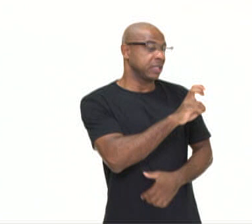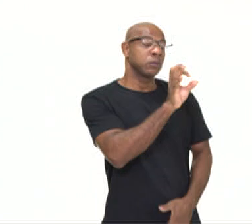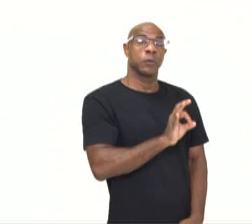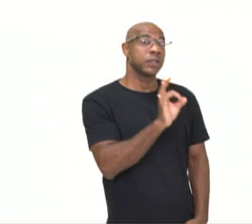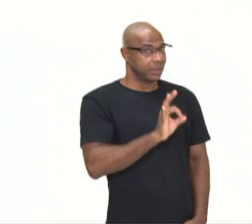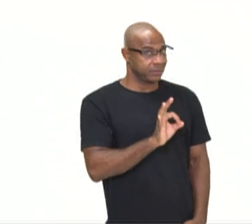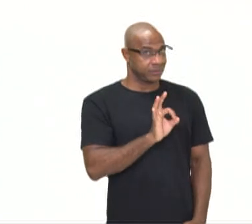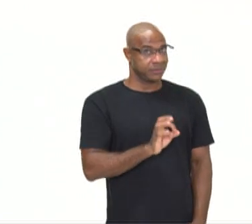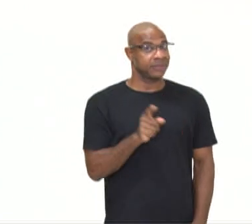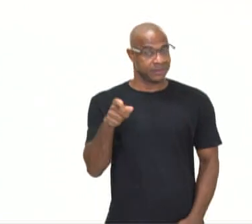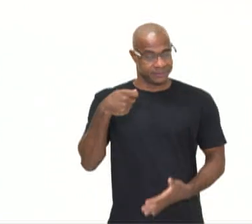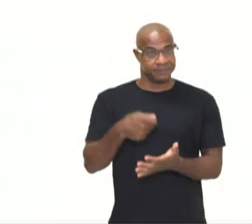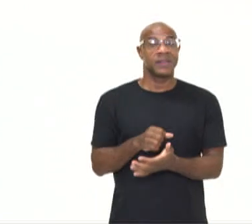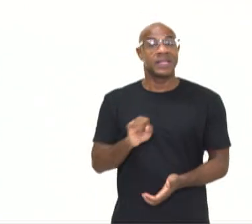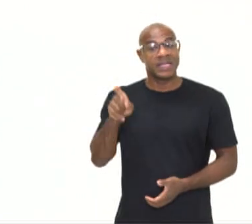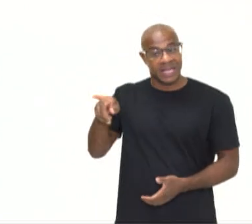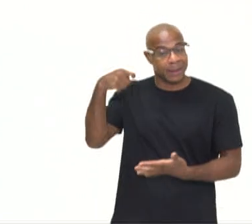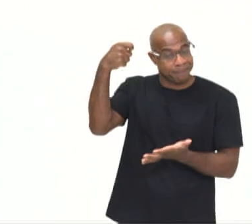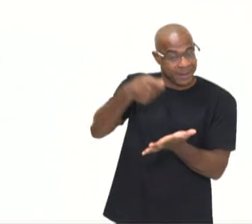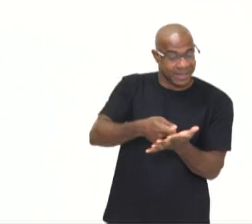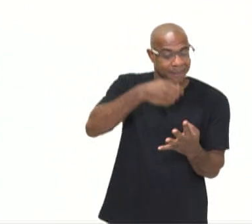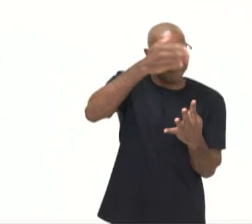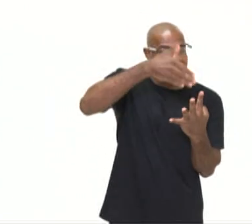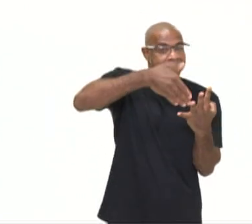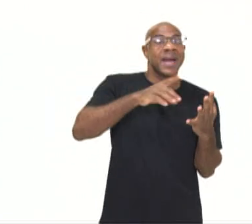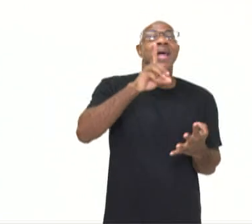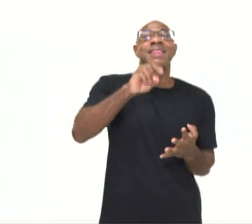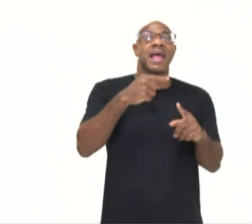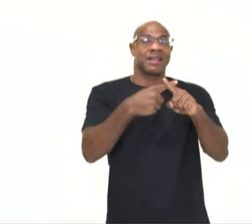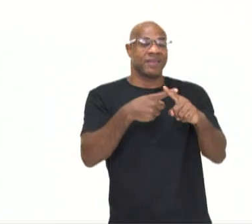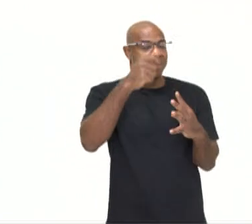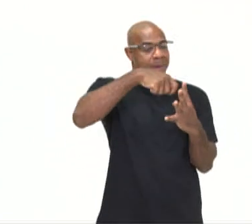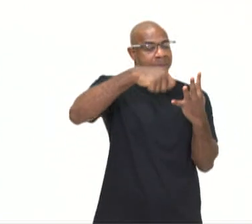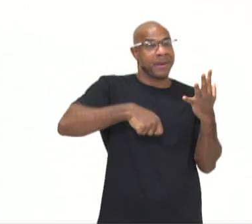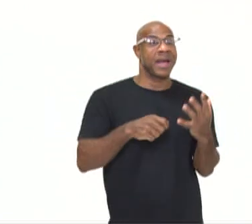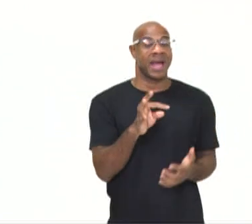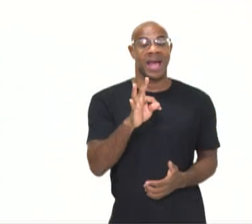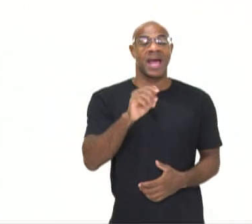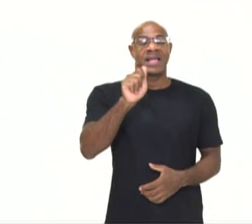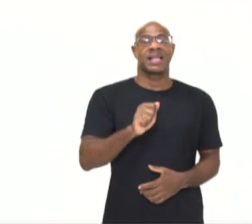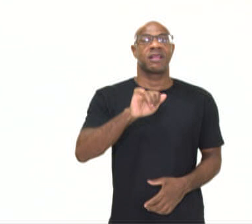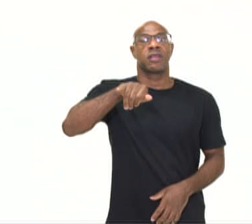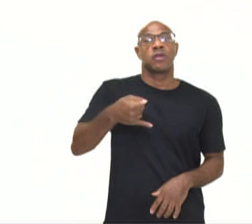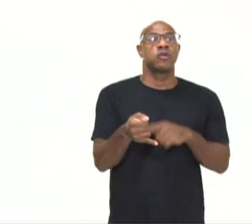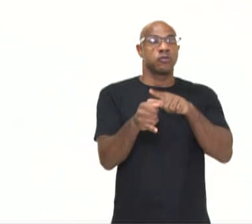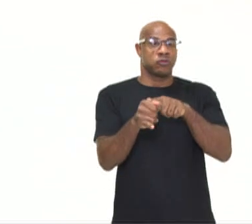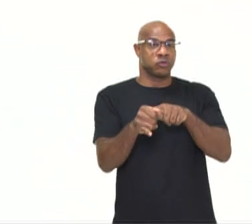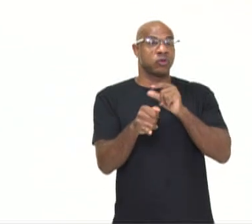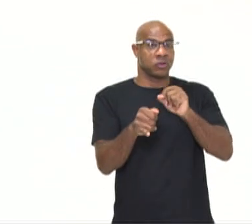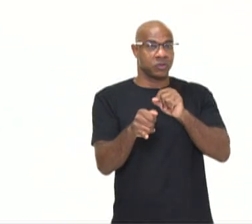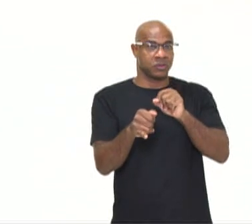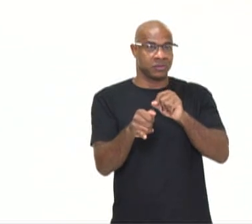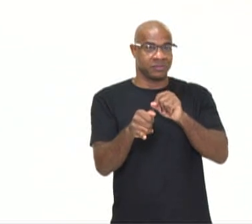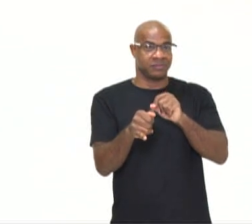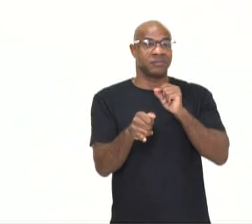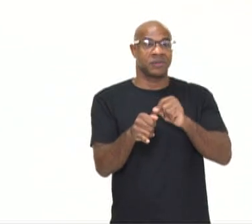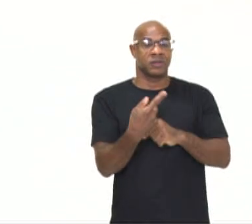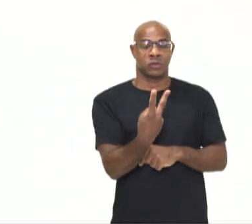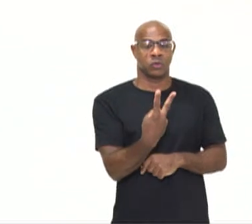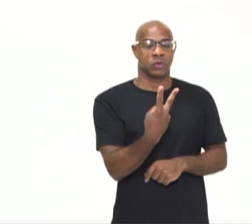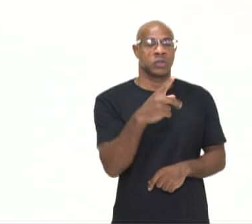5%. Se ela for parcelar em 10 vezes, a taxa é de juros simples, aqui não está escrito, mas é de juros simples